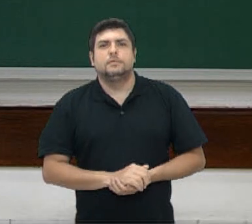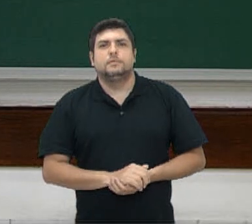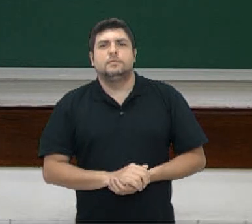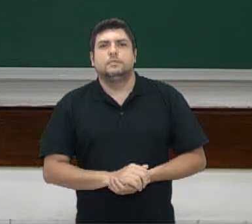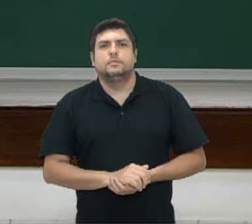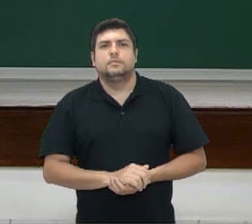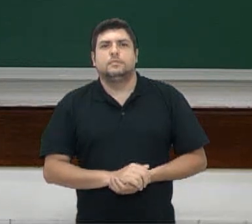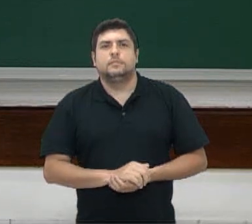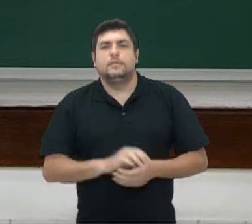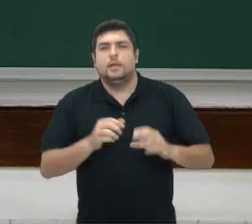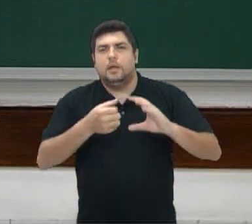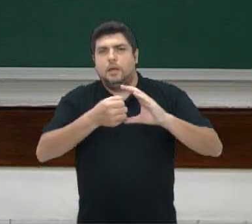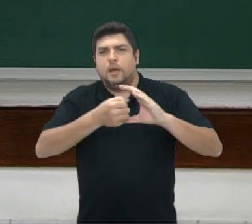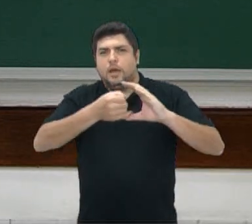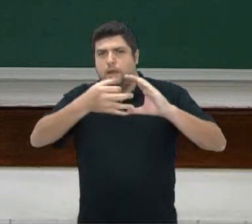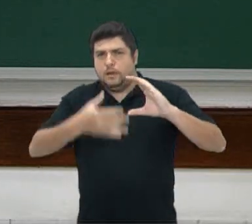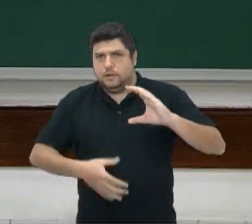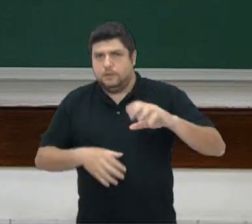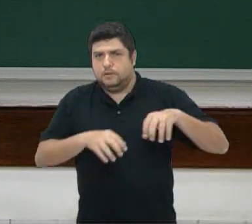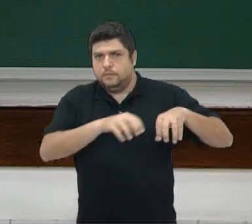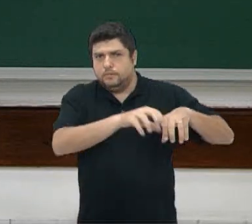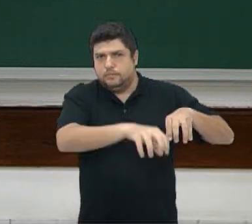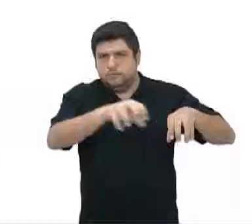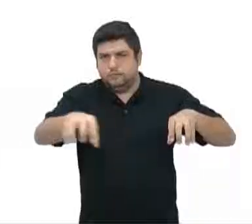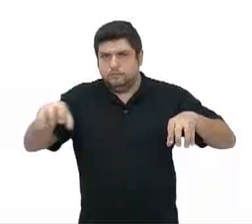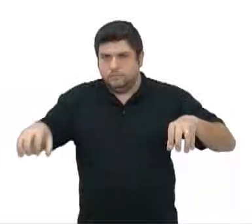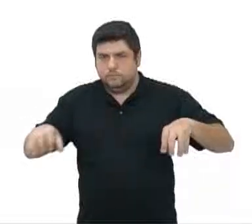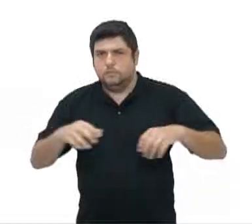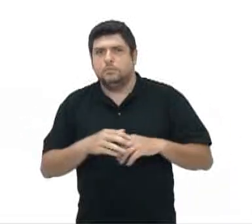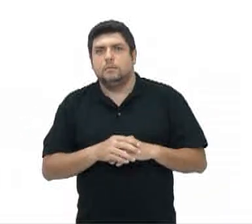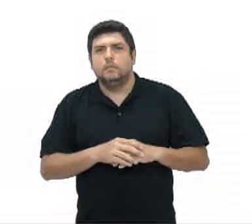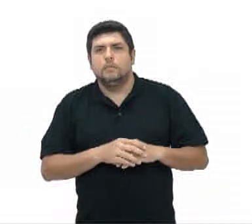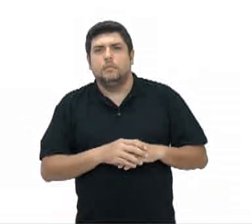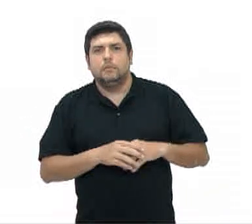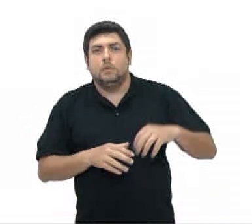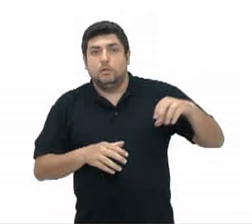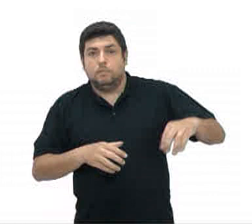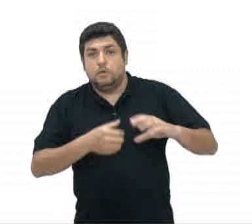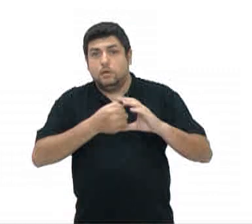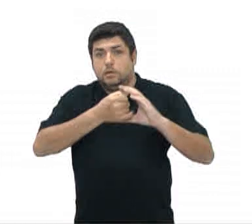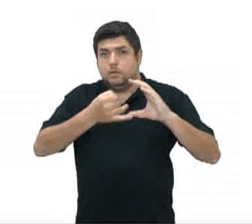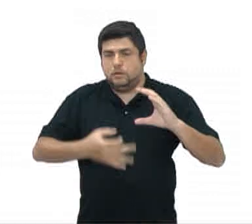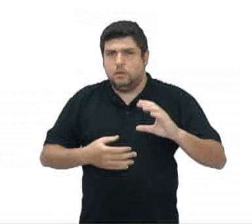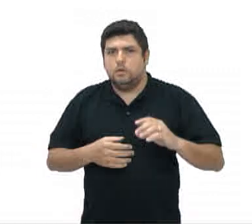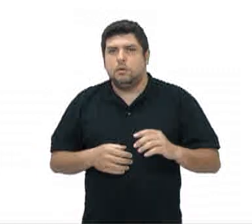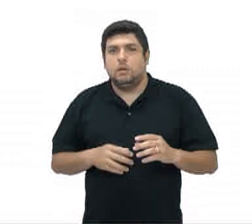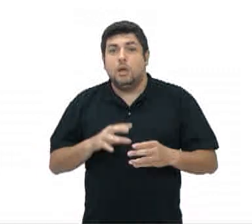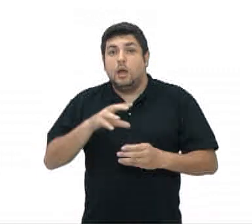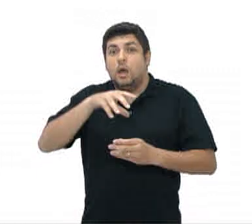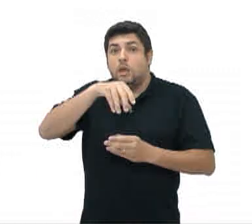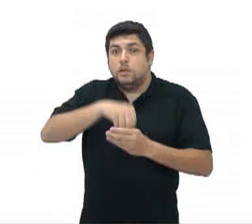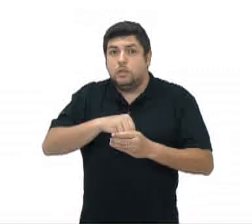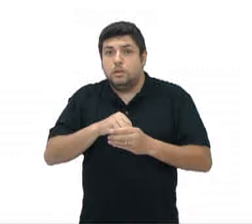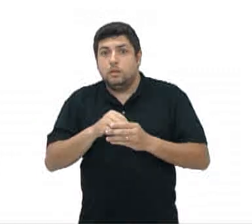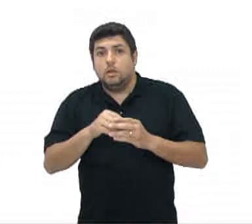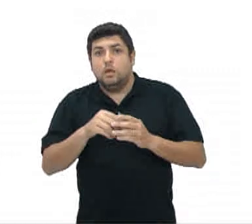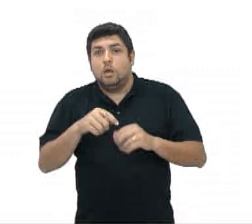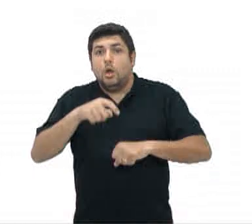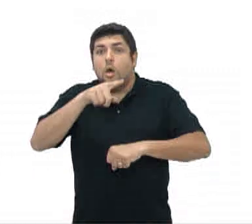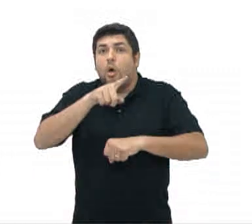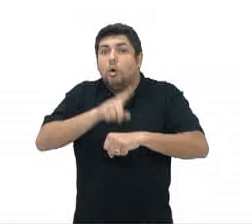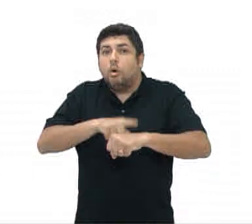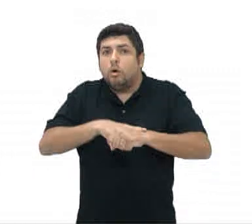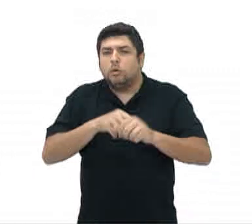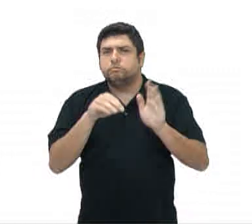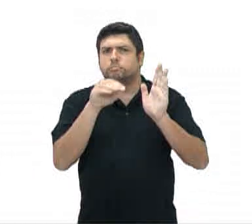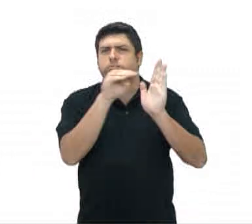Características, e continuando as características das instituições totais. Todas as atividades são rigorosamente estabelecidas em horários contínuos,